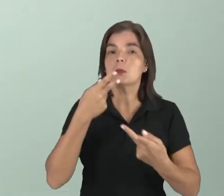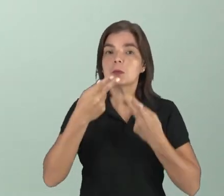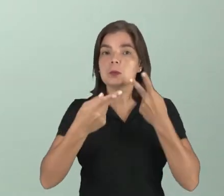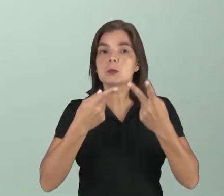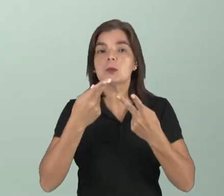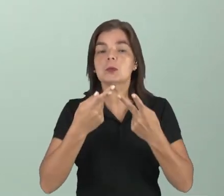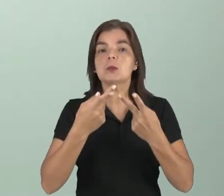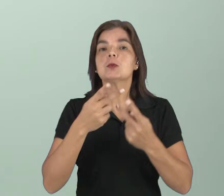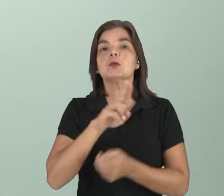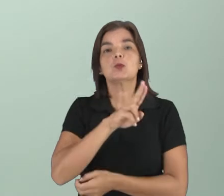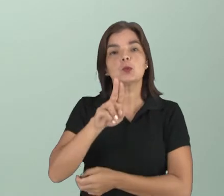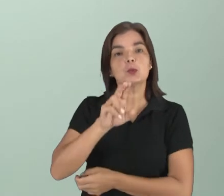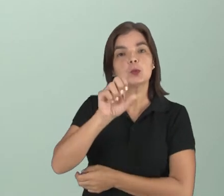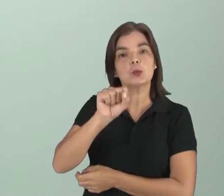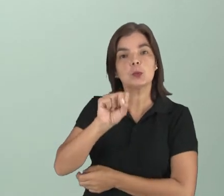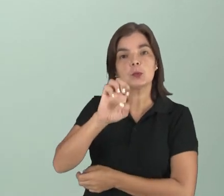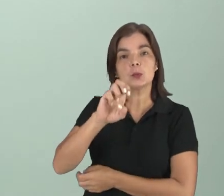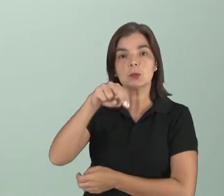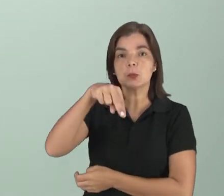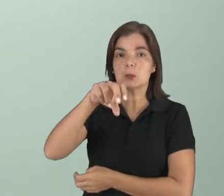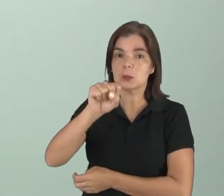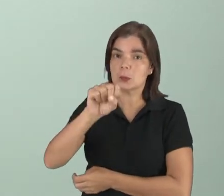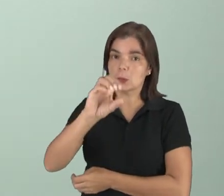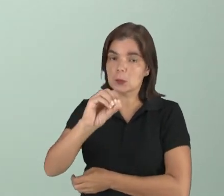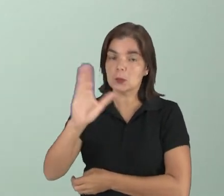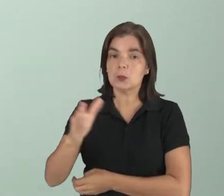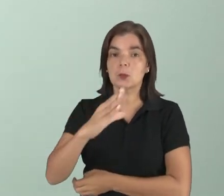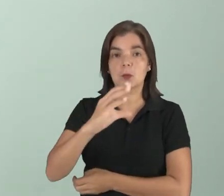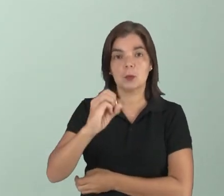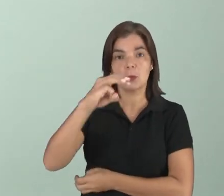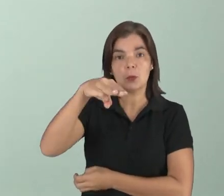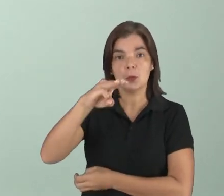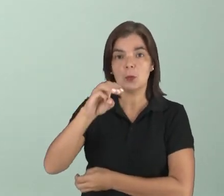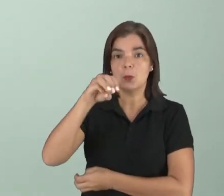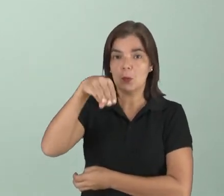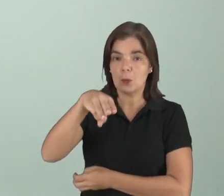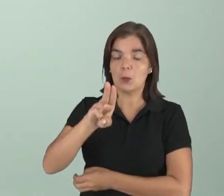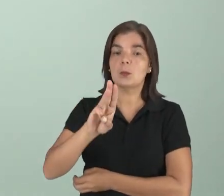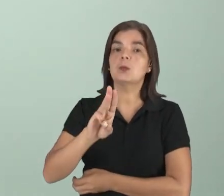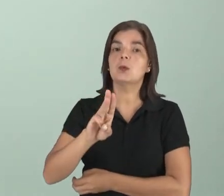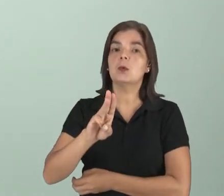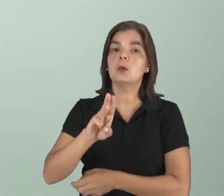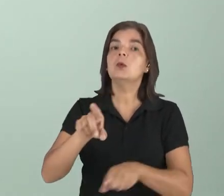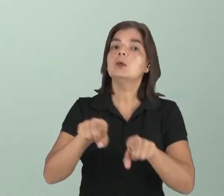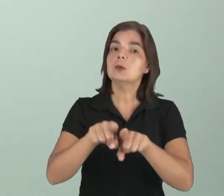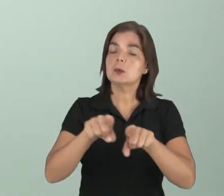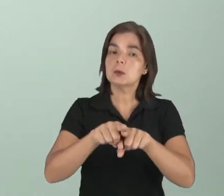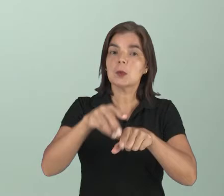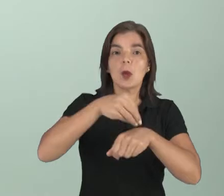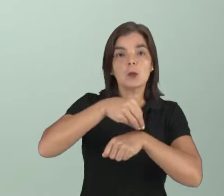fala, nós chamamos de senso comum, né? E é transmitido de geração por geração.